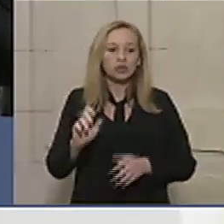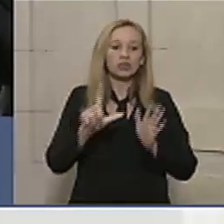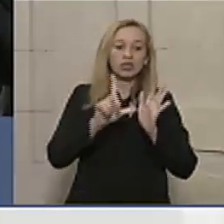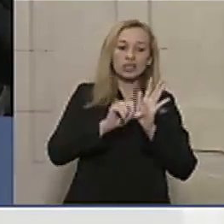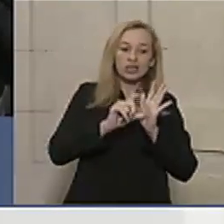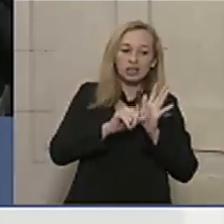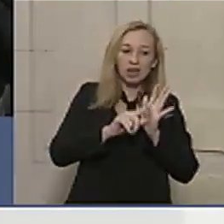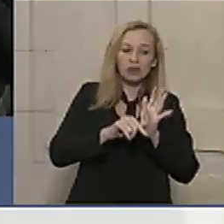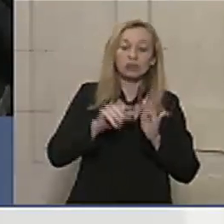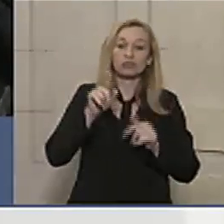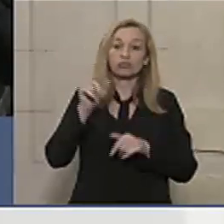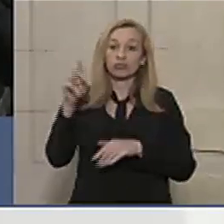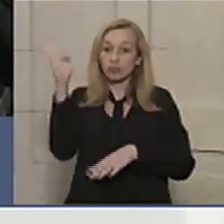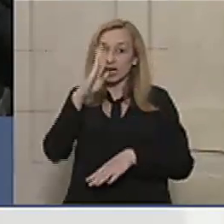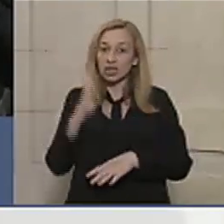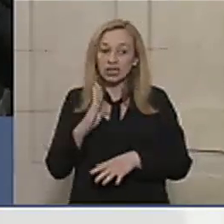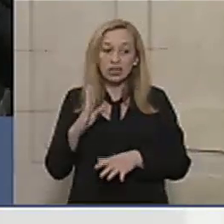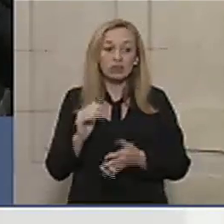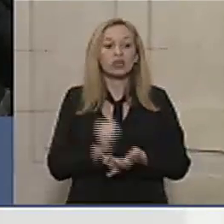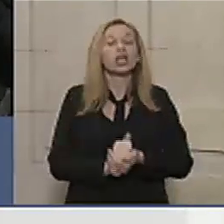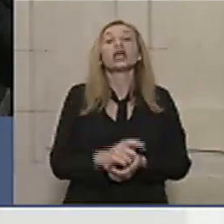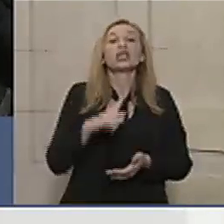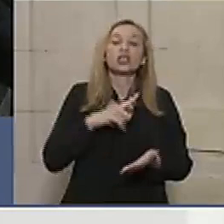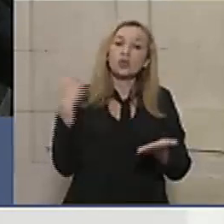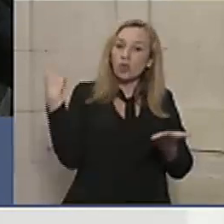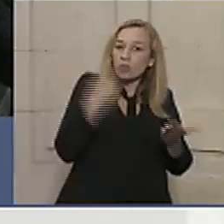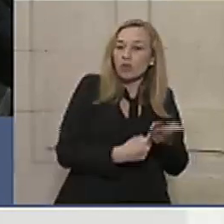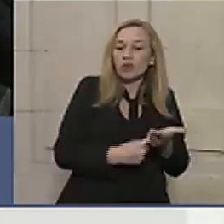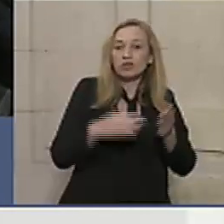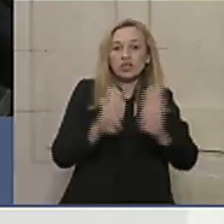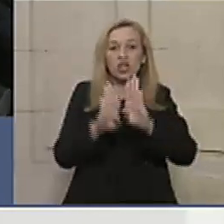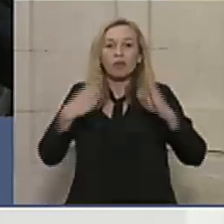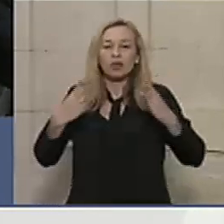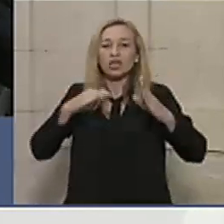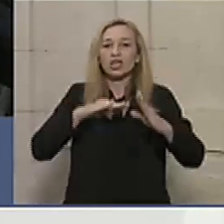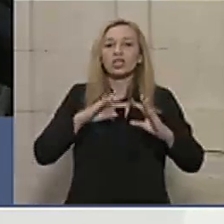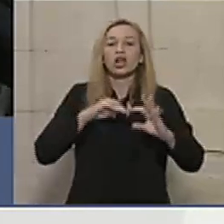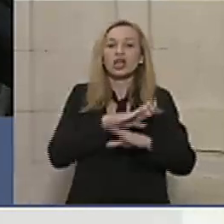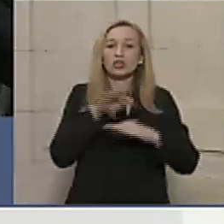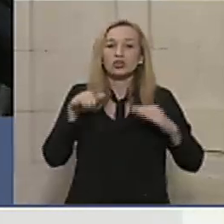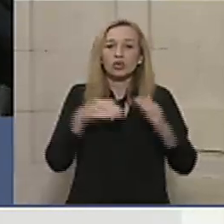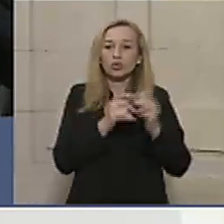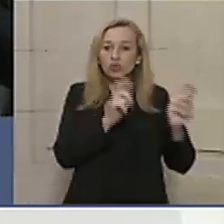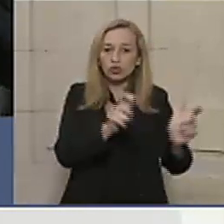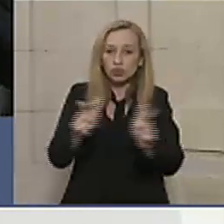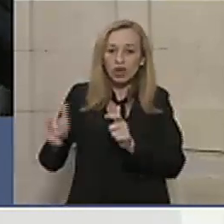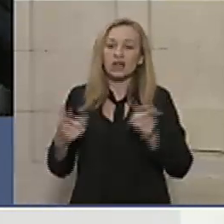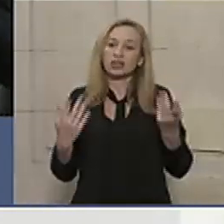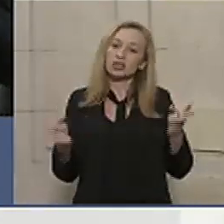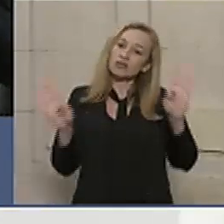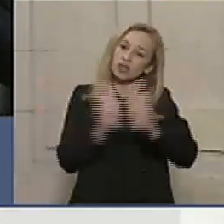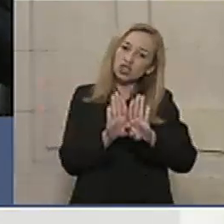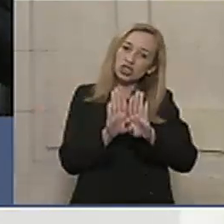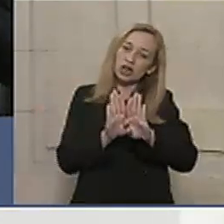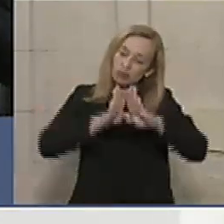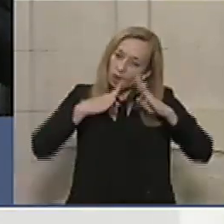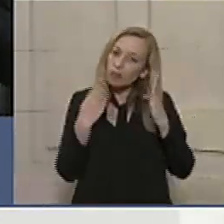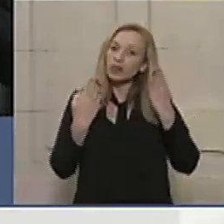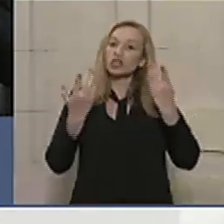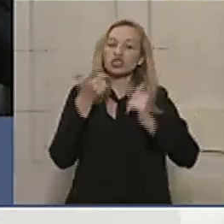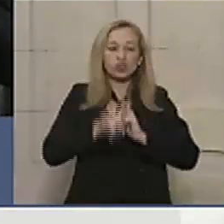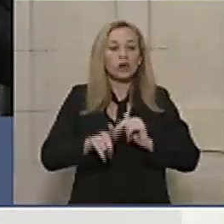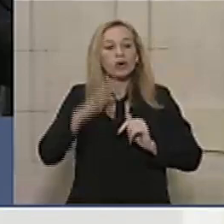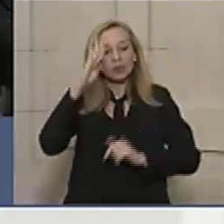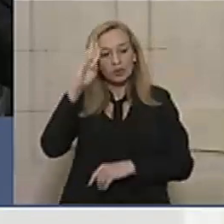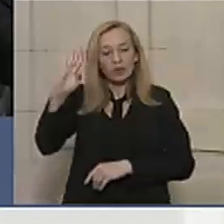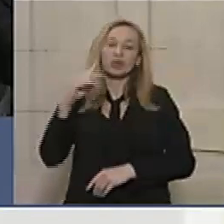e existe um compromisso do governo do estado de reabrir as unidades poupa-tempo que se fecharam, principalmente na